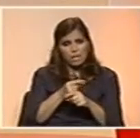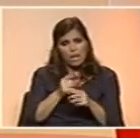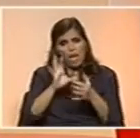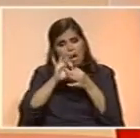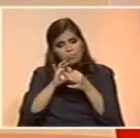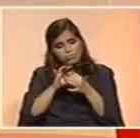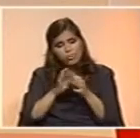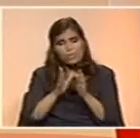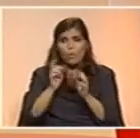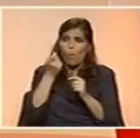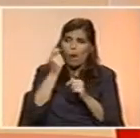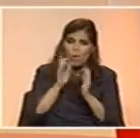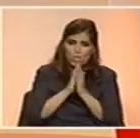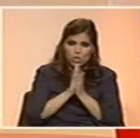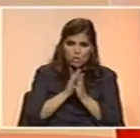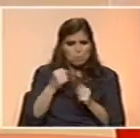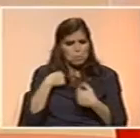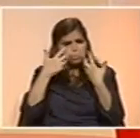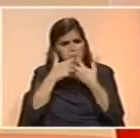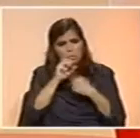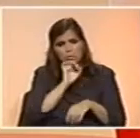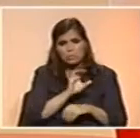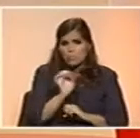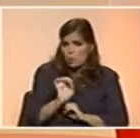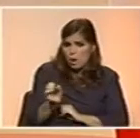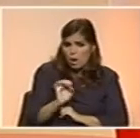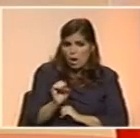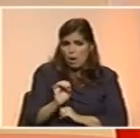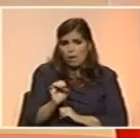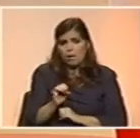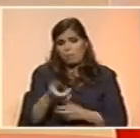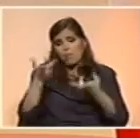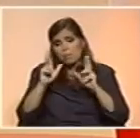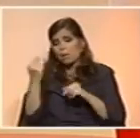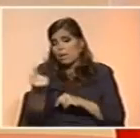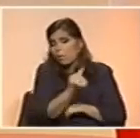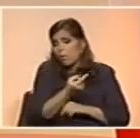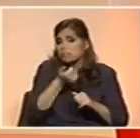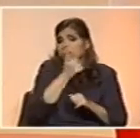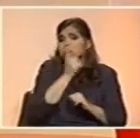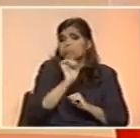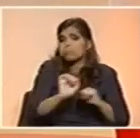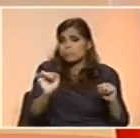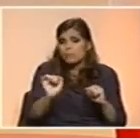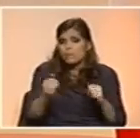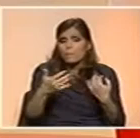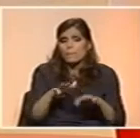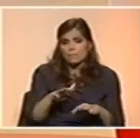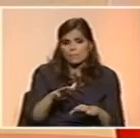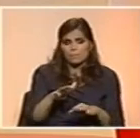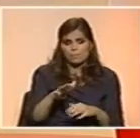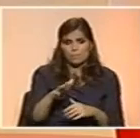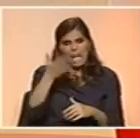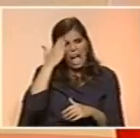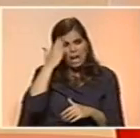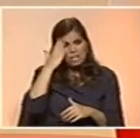alimentação. Eu não ponho isso em causa. É, acho que ninguém pode pôr isso em causa. Faz parte da liberdade de cada um. Não se pode estigmatizar. Acha que não